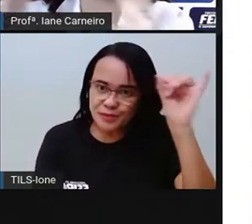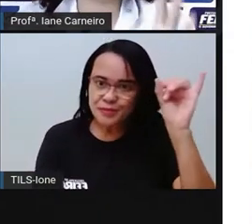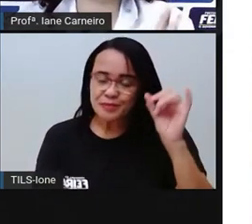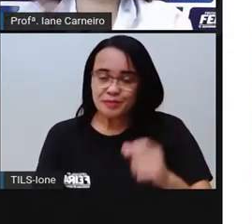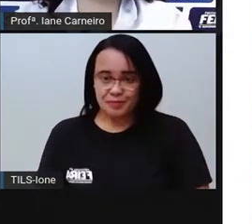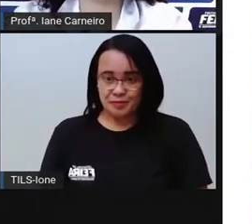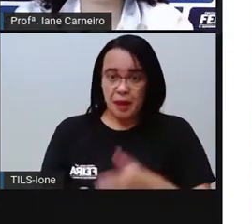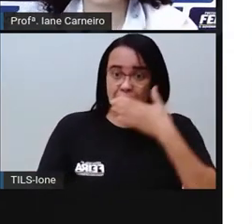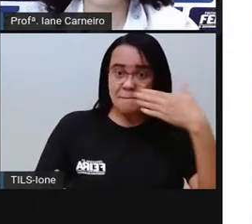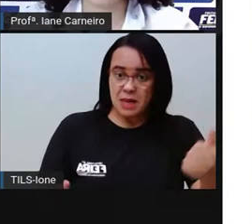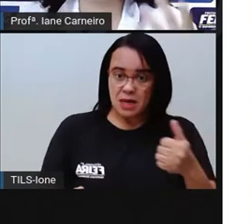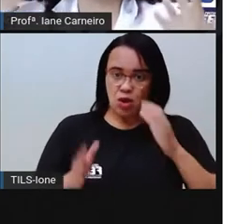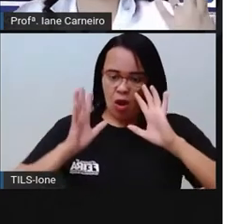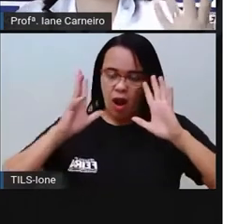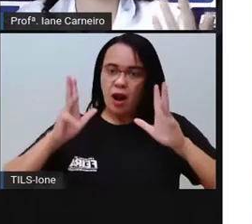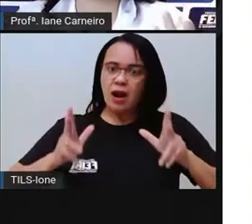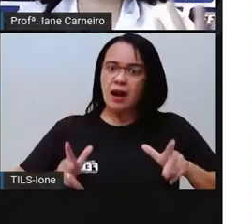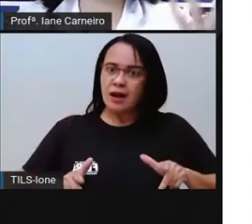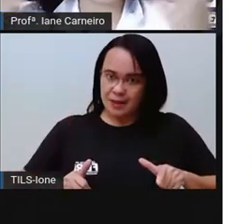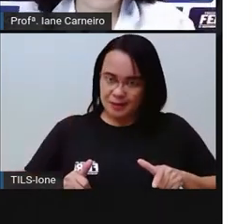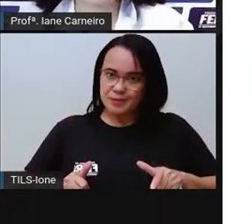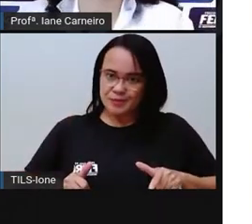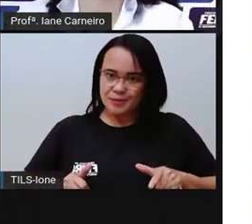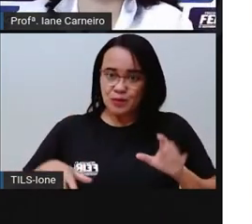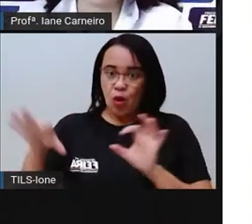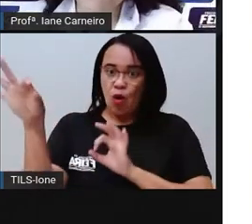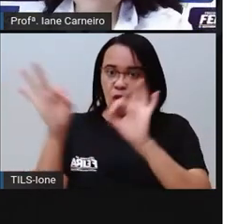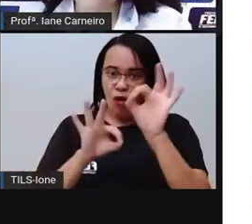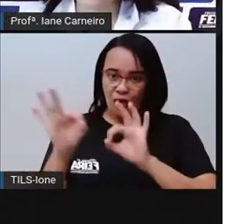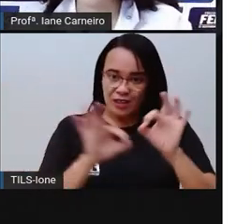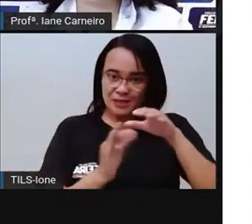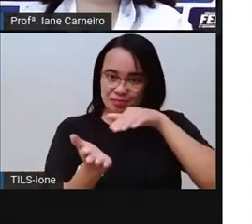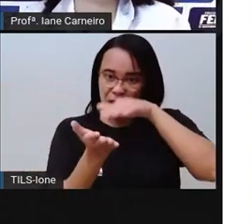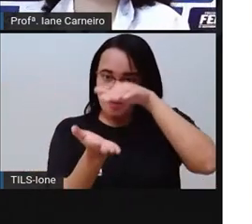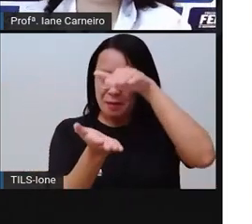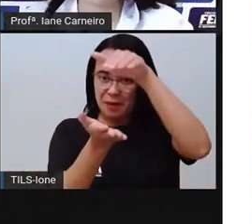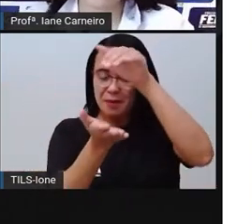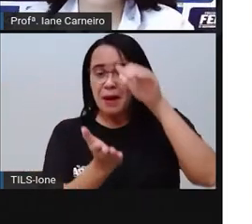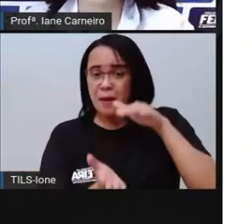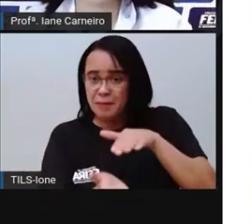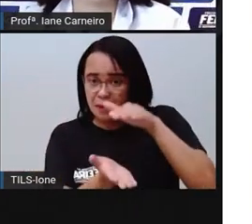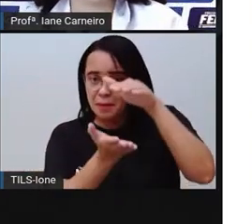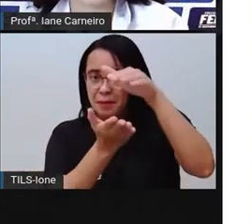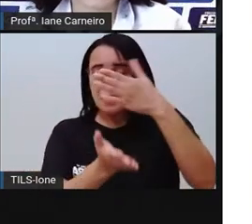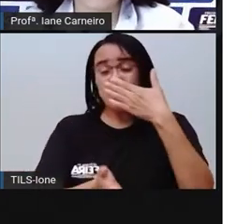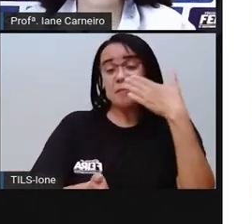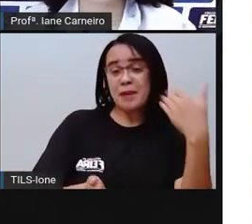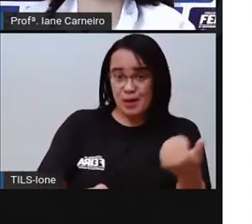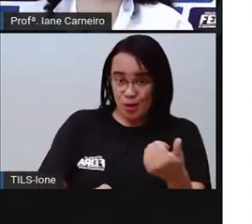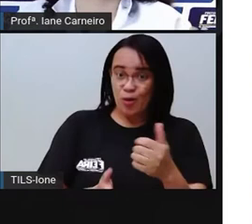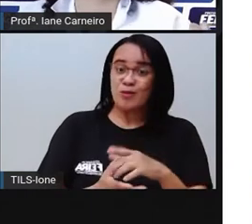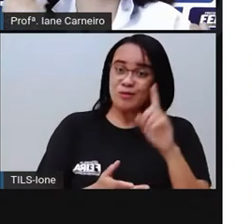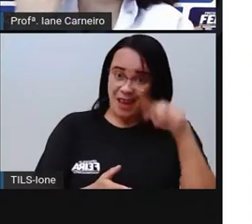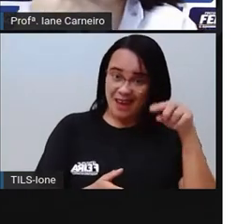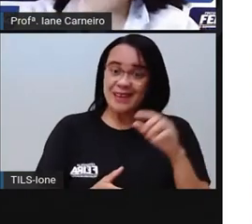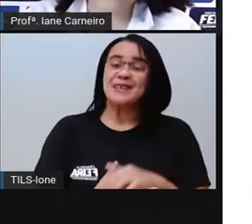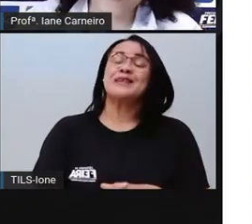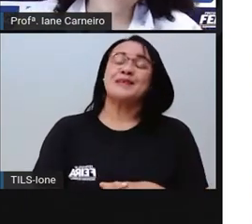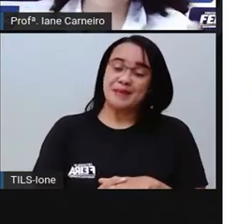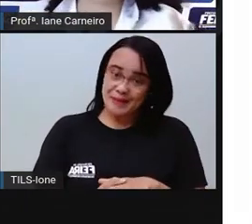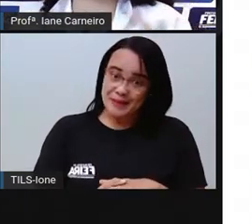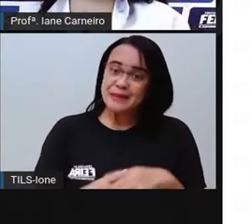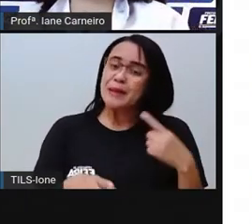jogue fora, que limpe, para que não atraia animais também para dentro do armário, né? Como traças, né? Como a